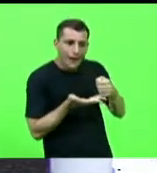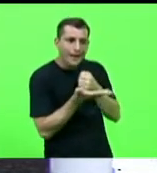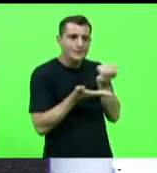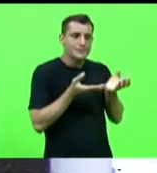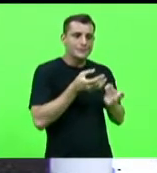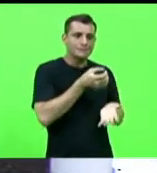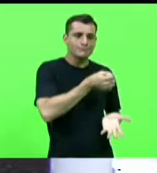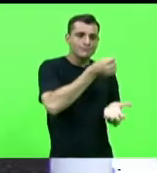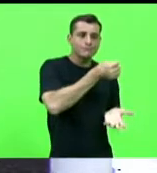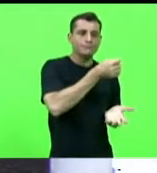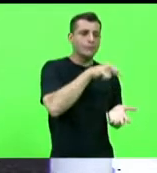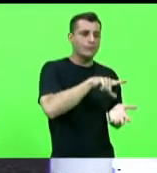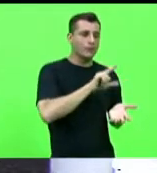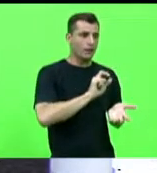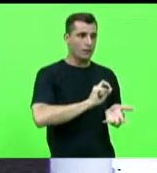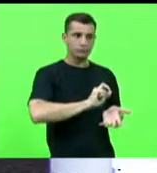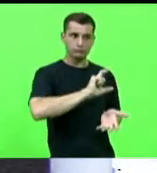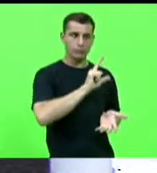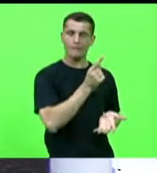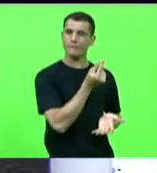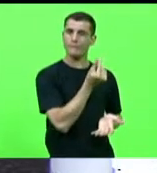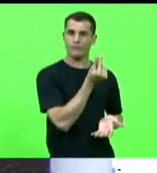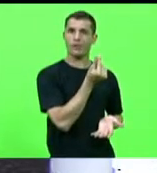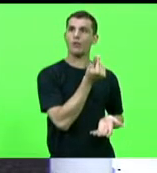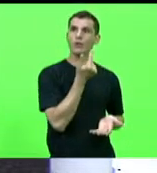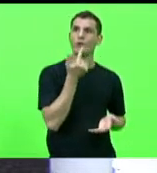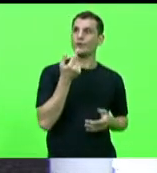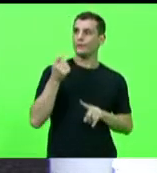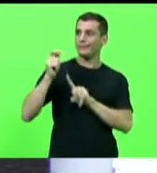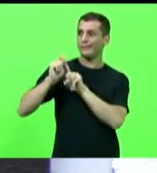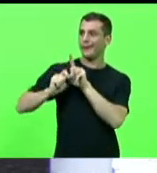elevação significativa nos últimos meses.